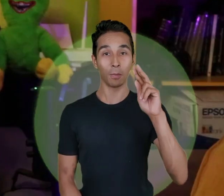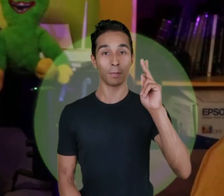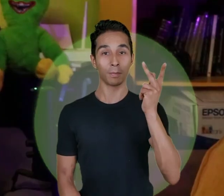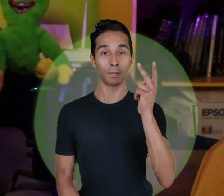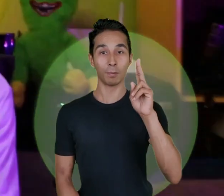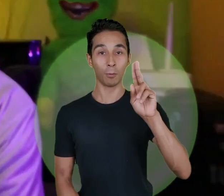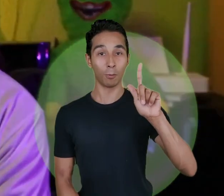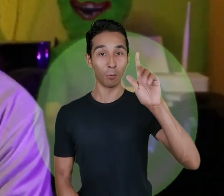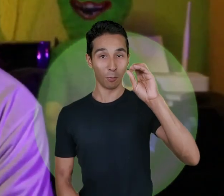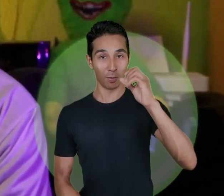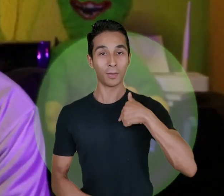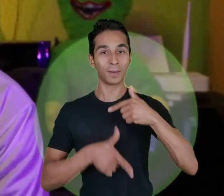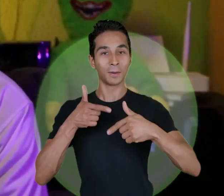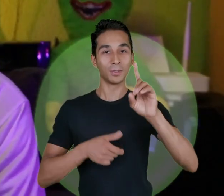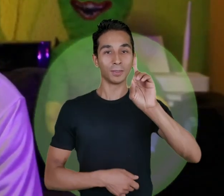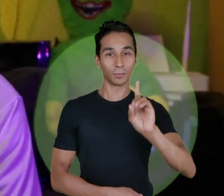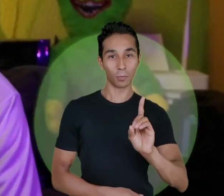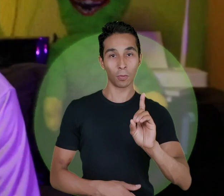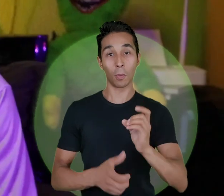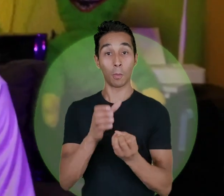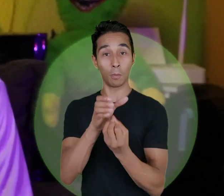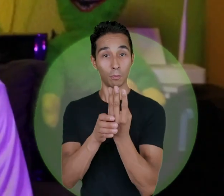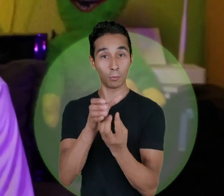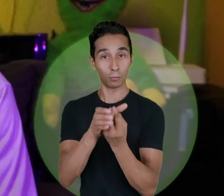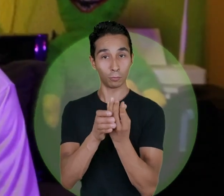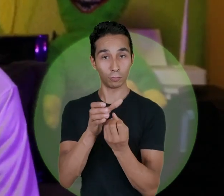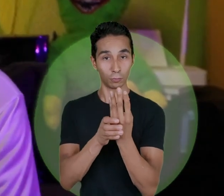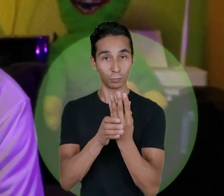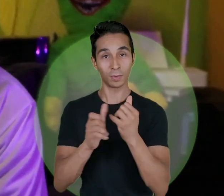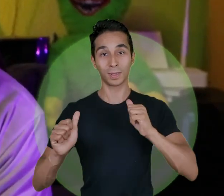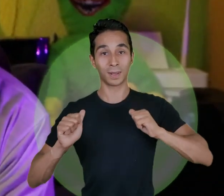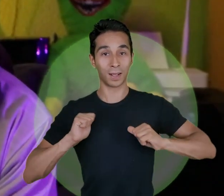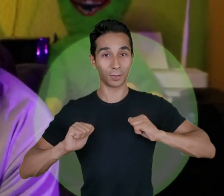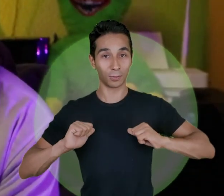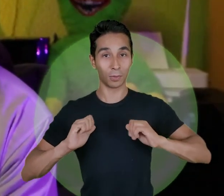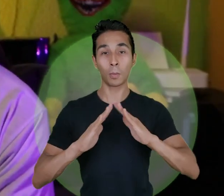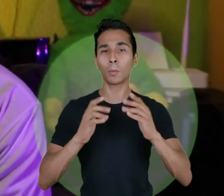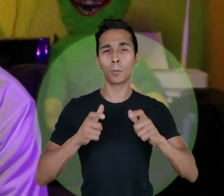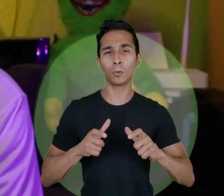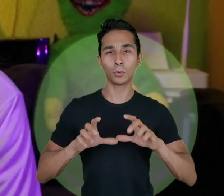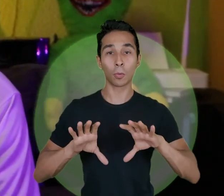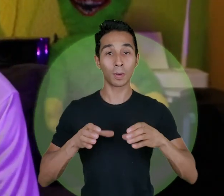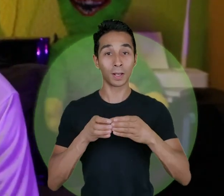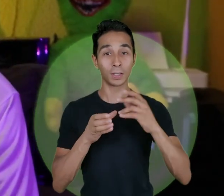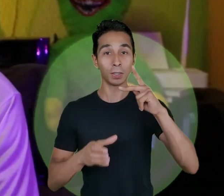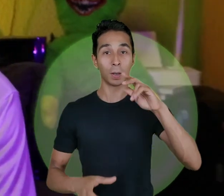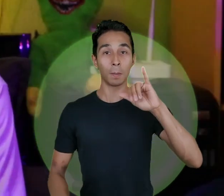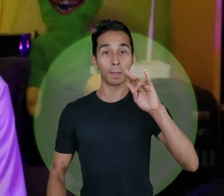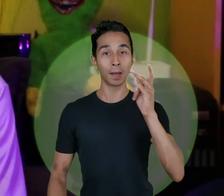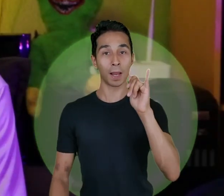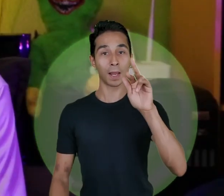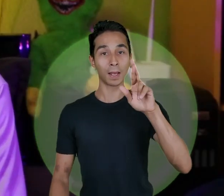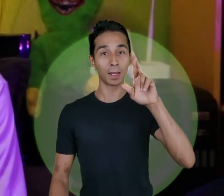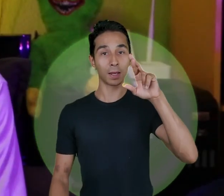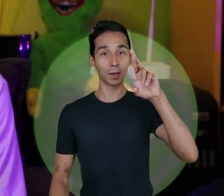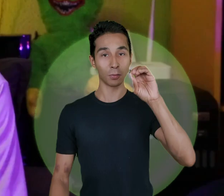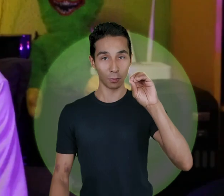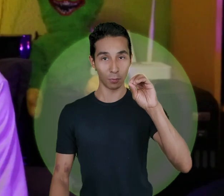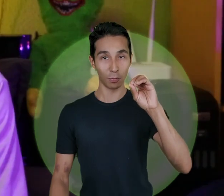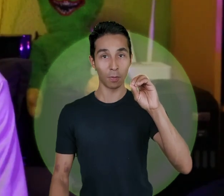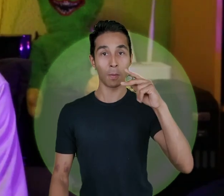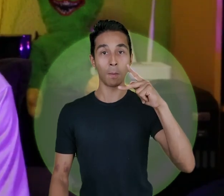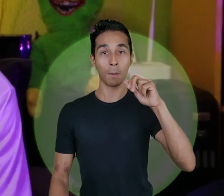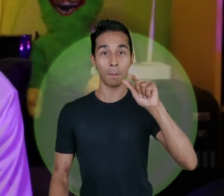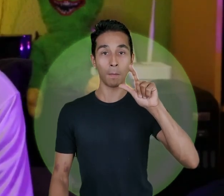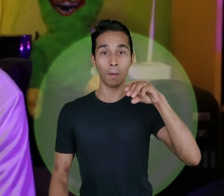Eu sou o Hugo, sou diretor, produtor e ator, morador da comunidade Pinheirinho dos Palmares, né, representante aí do